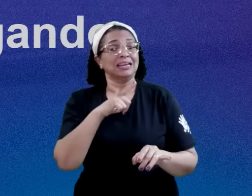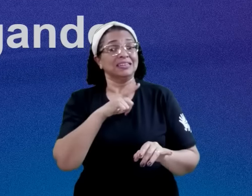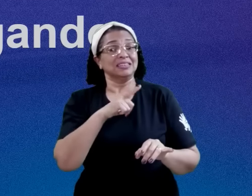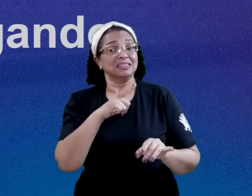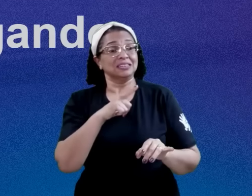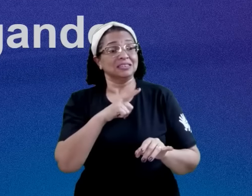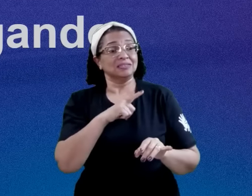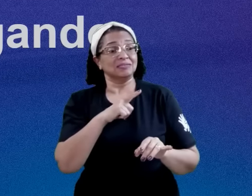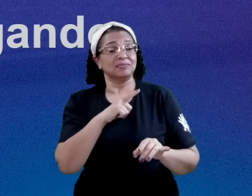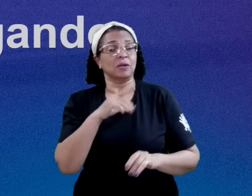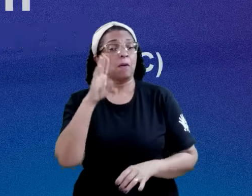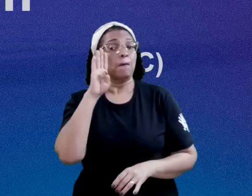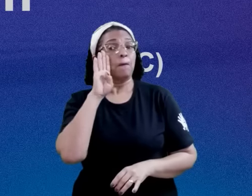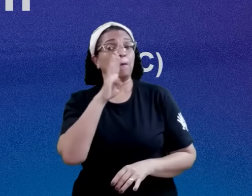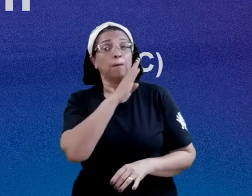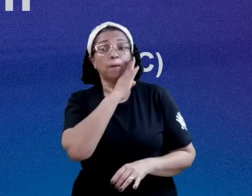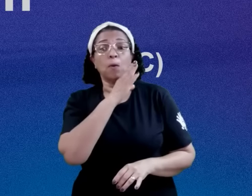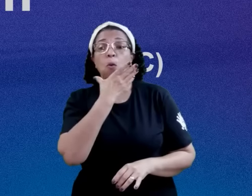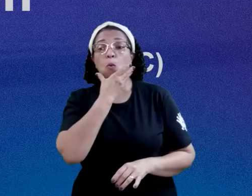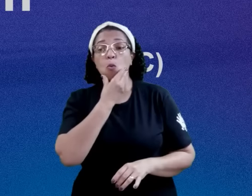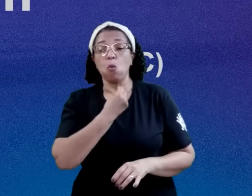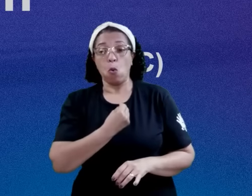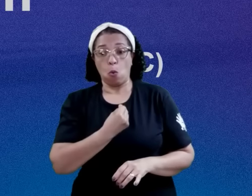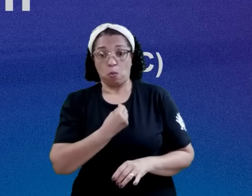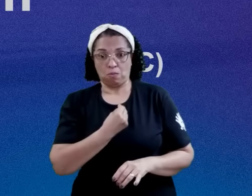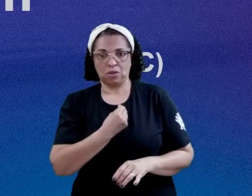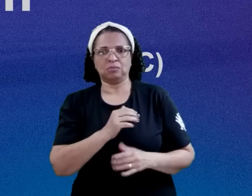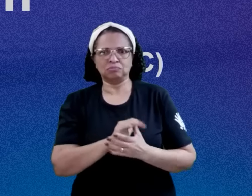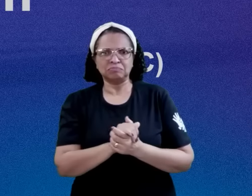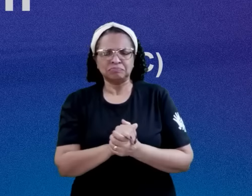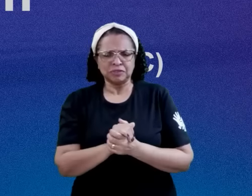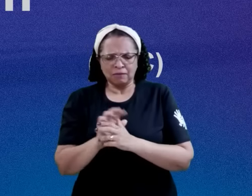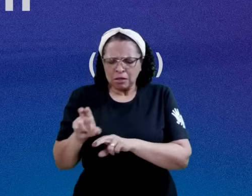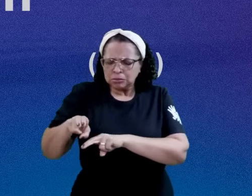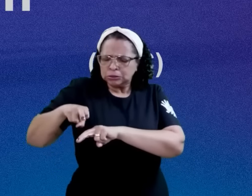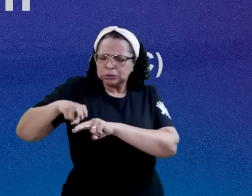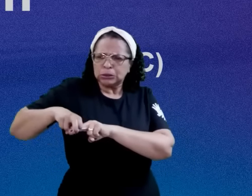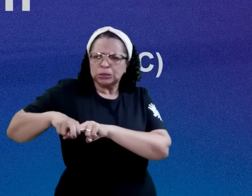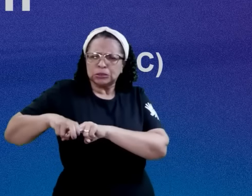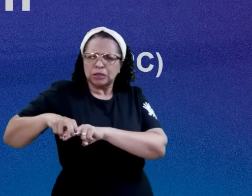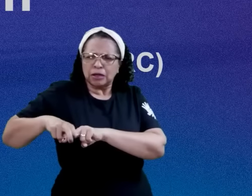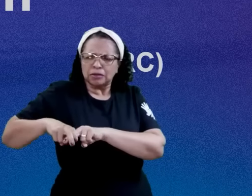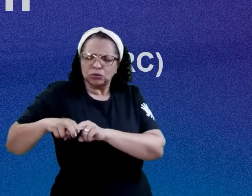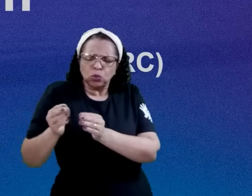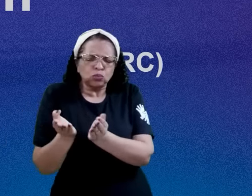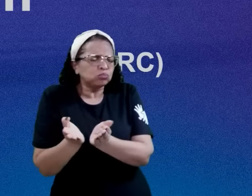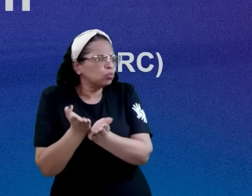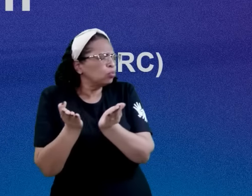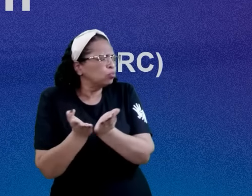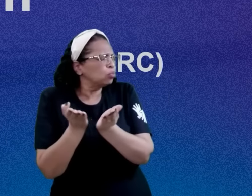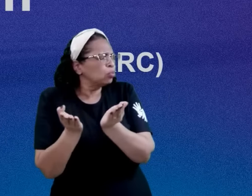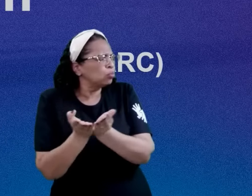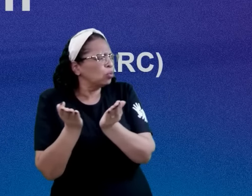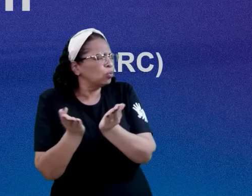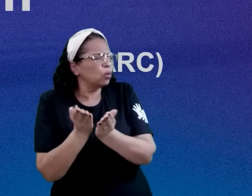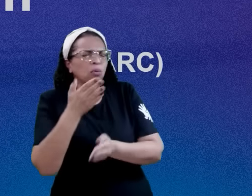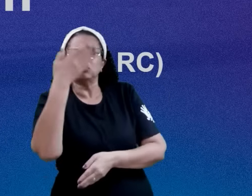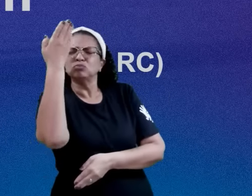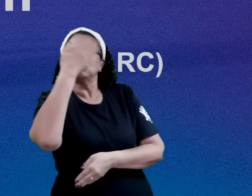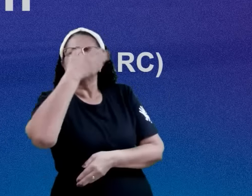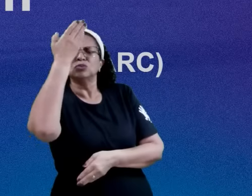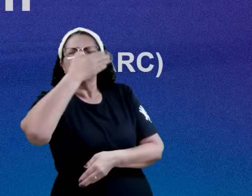junto ao caminho mendigando e ouvindo que era Jesus e Nazaré começou a Clamar e a dizer Jesus filho de Davi tem